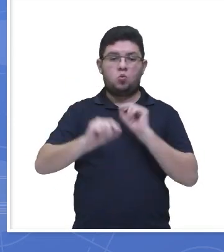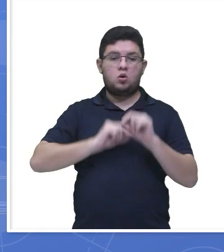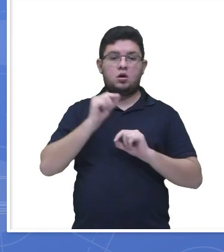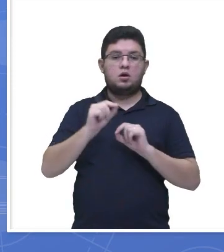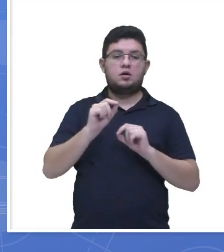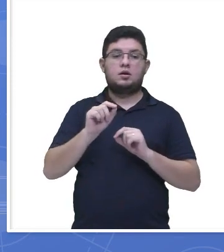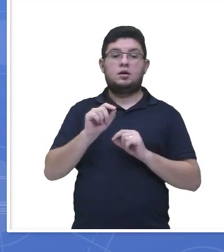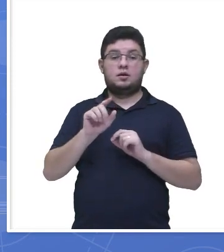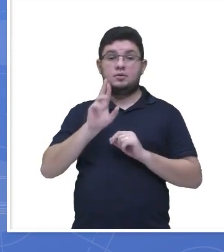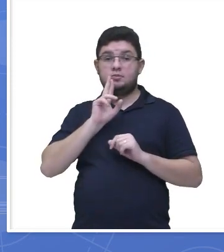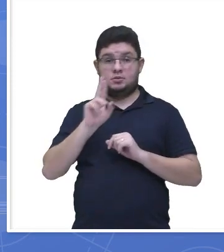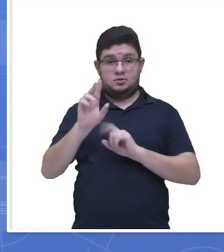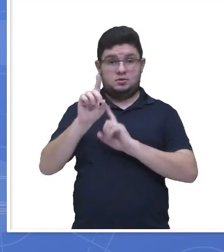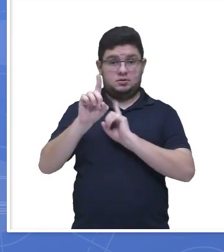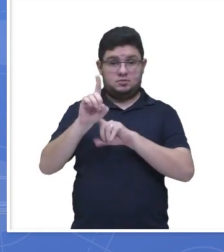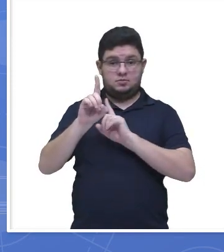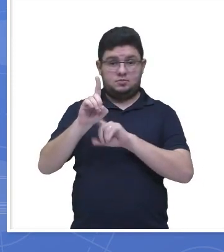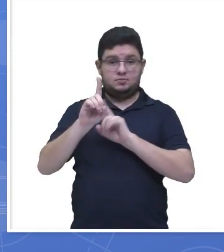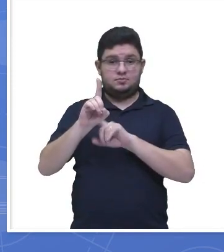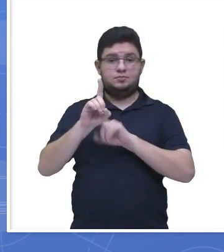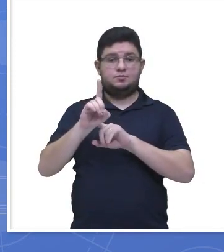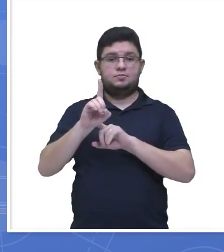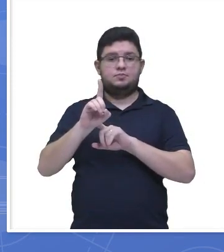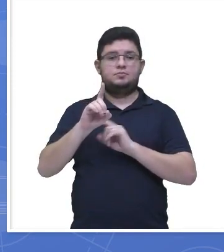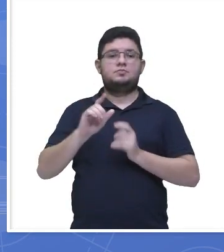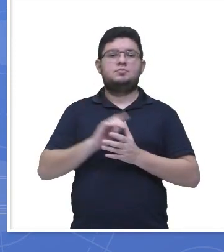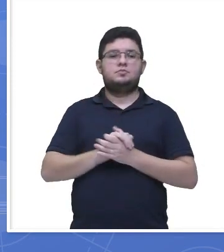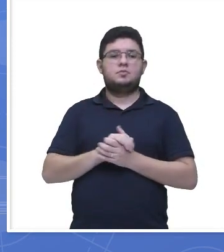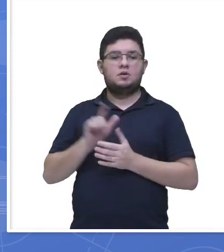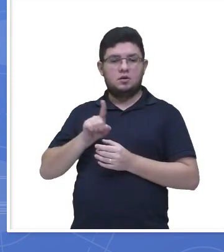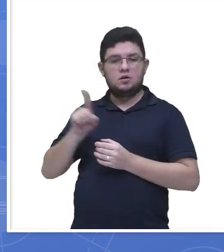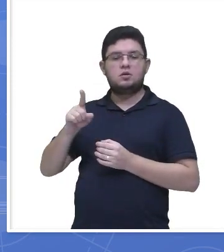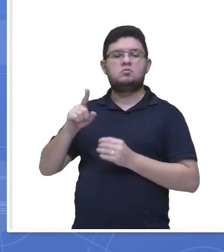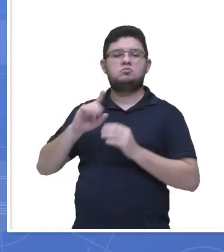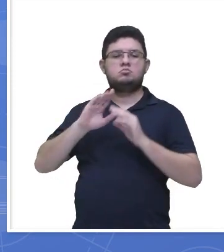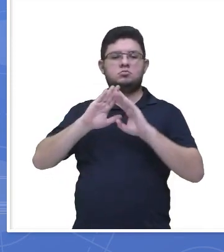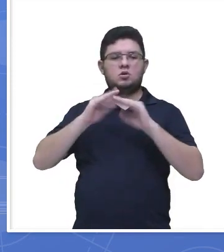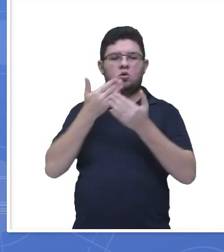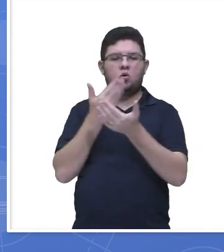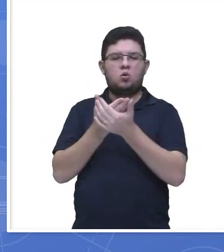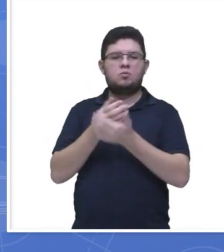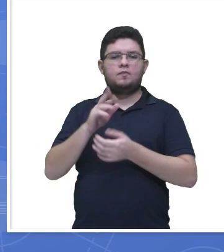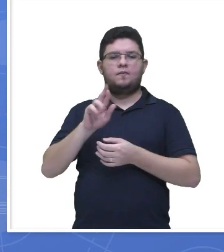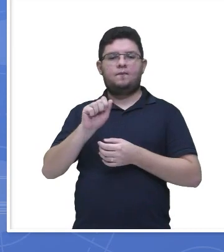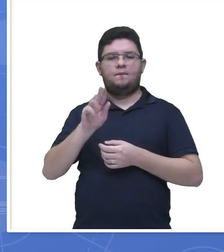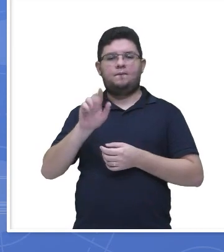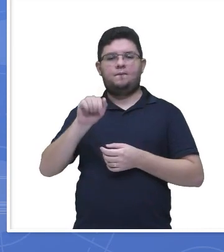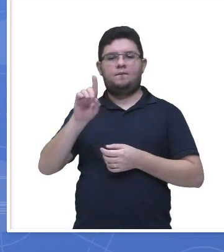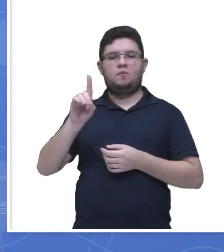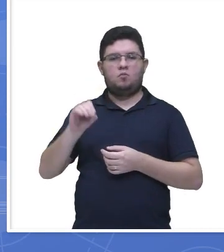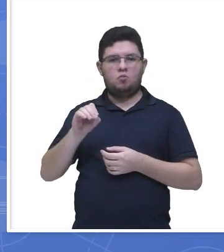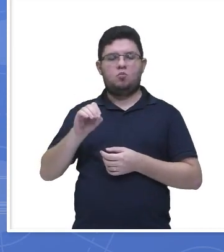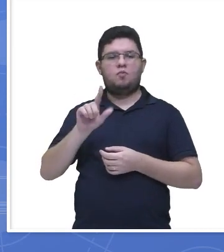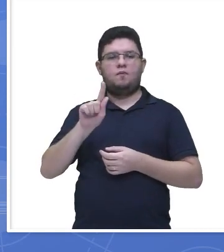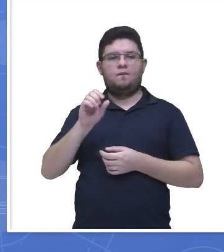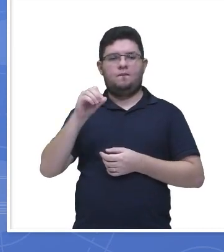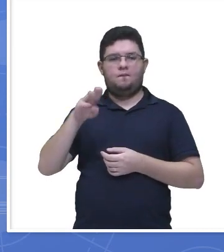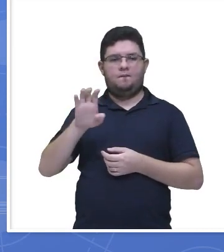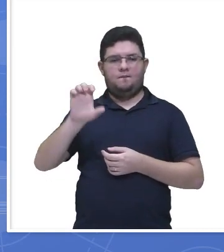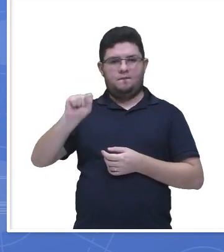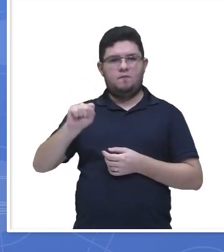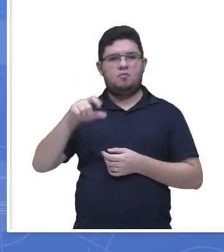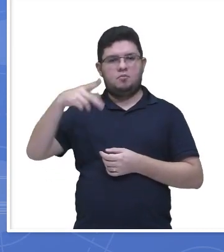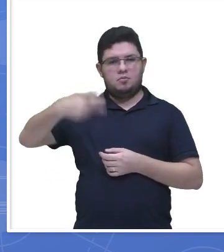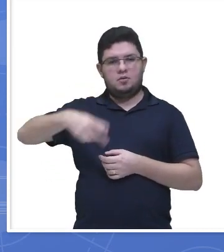é da escola Raimundo Gomes Nogueira de Manaus. Ei, Manaus, grande Manaus, participando aqui com a gente. Muito legal essa